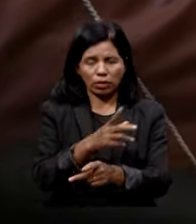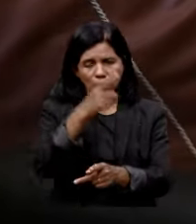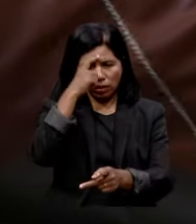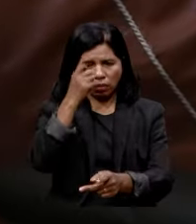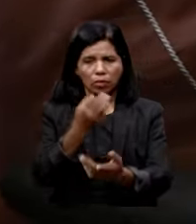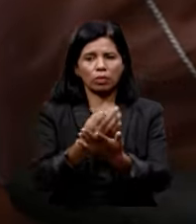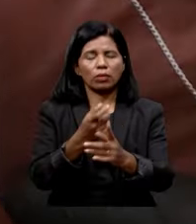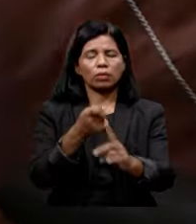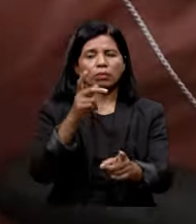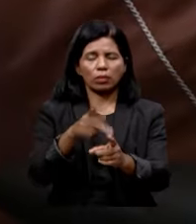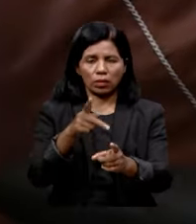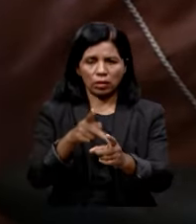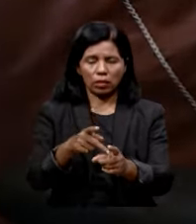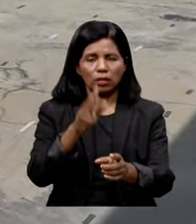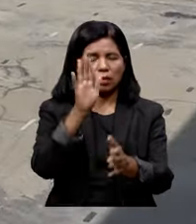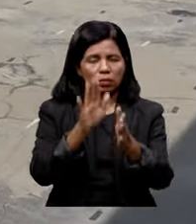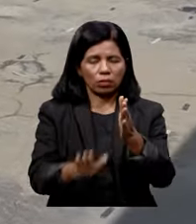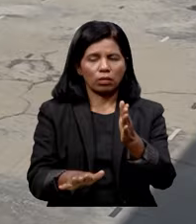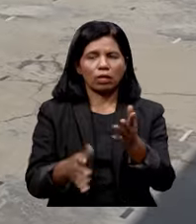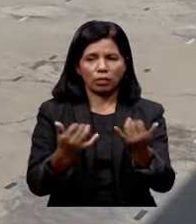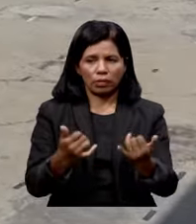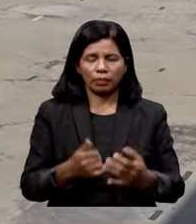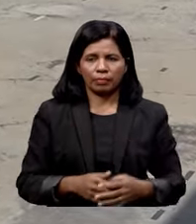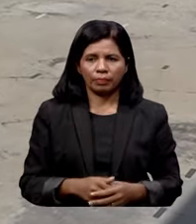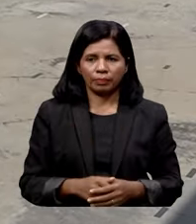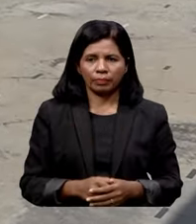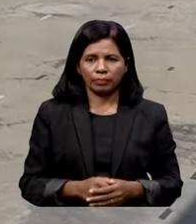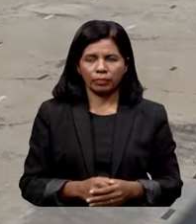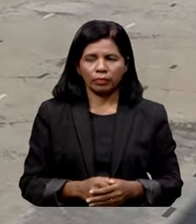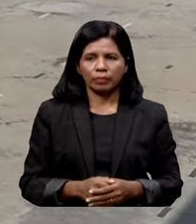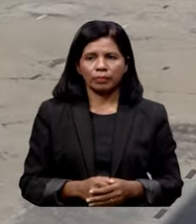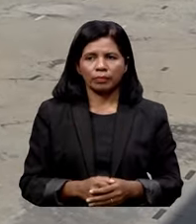exploração minanian tumba dadão. Agostinho da Costa, Romualdo Neves, GMN.